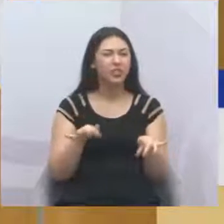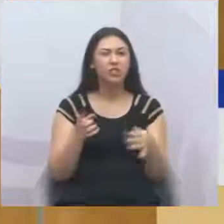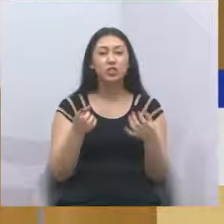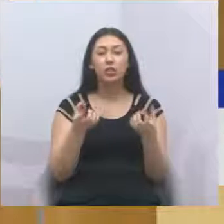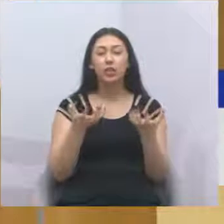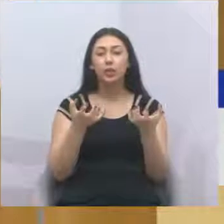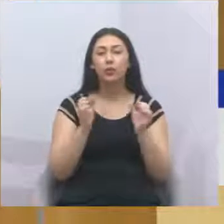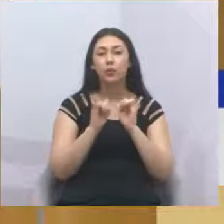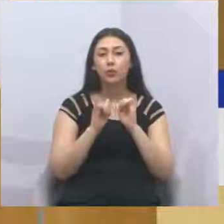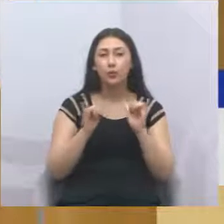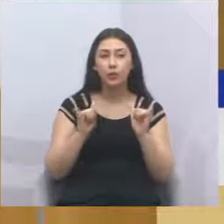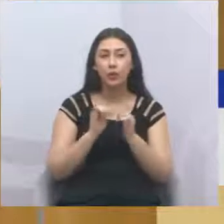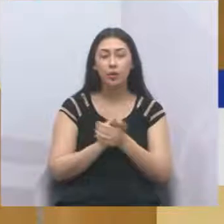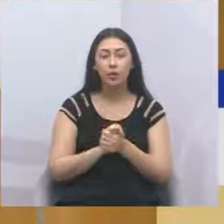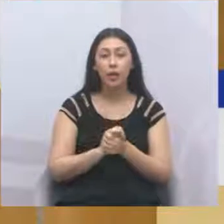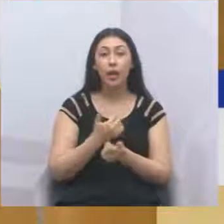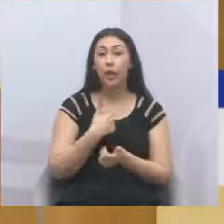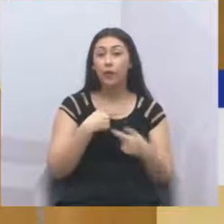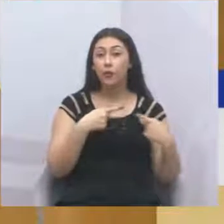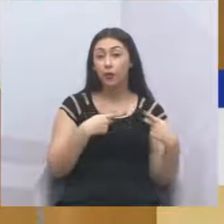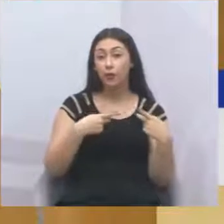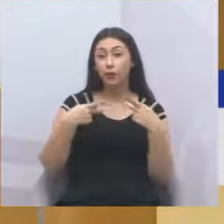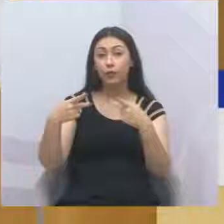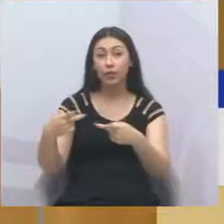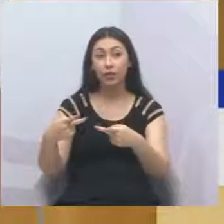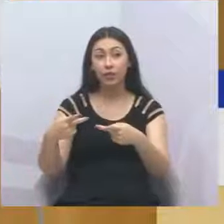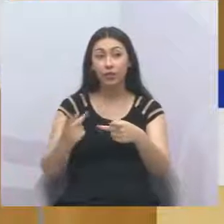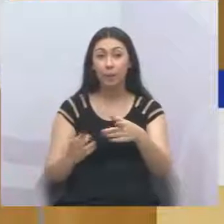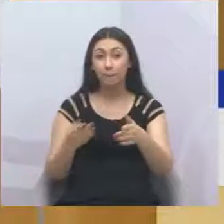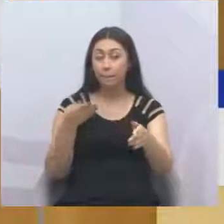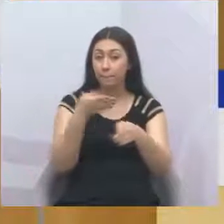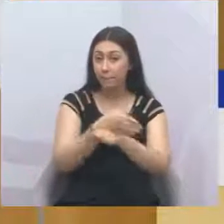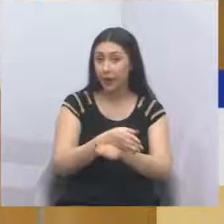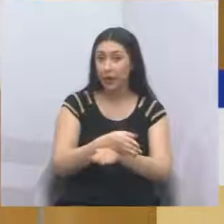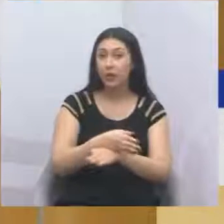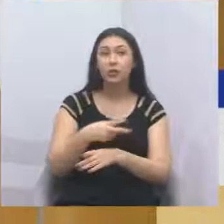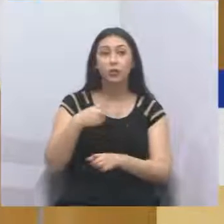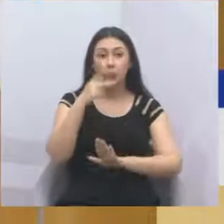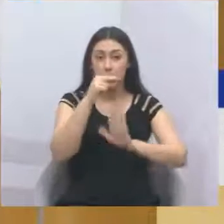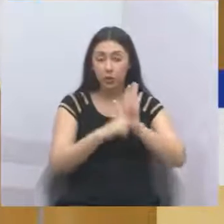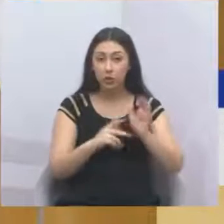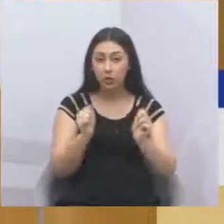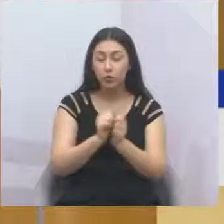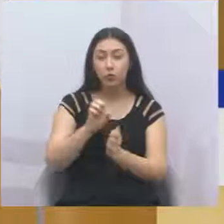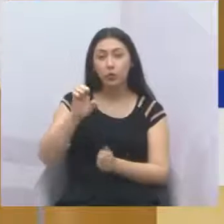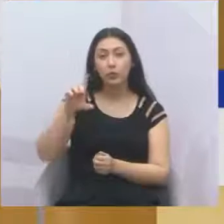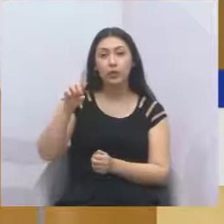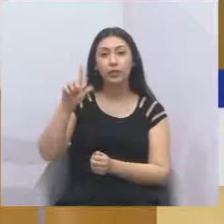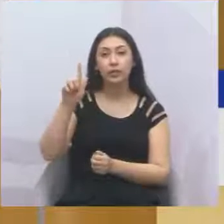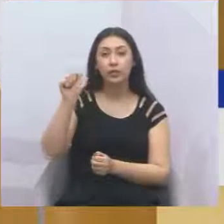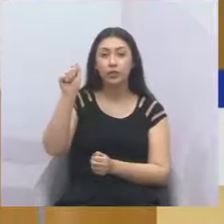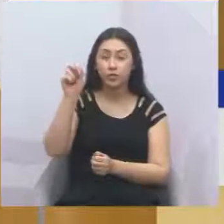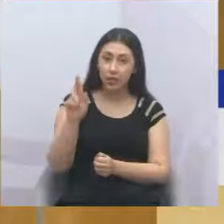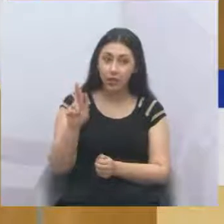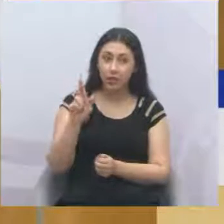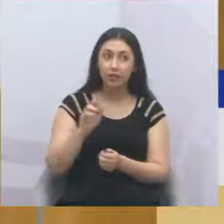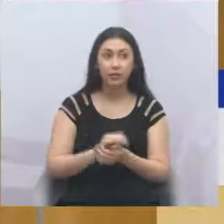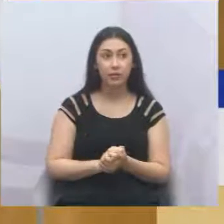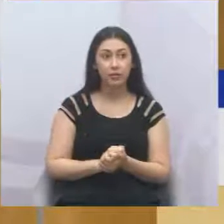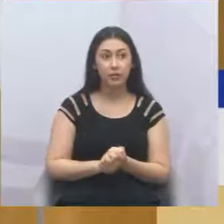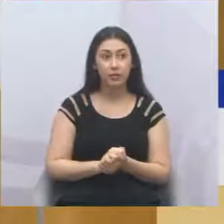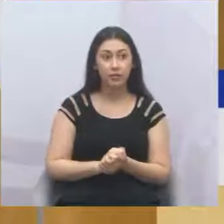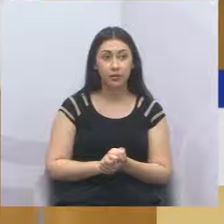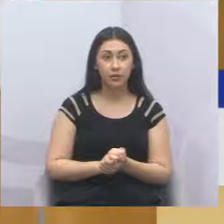quero registrar aqui que eu fui convidado a ser autor desse projeto, junto com o vereador Edgar Sazak, e essa é a tônica,